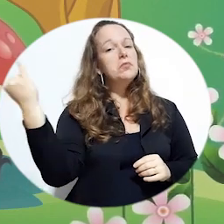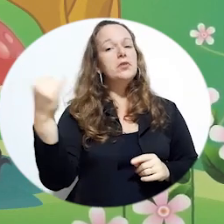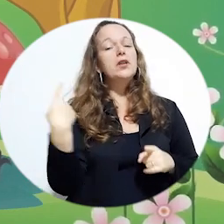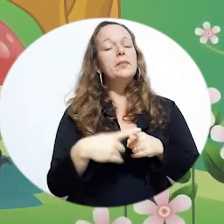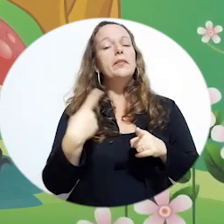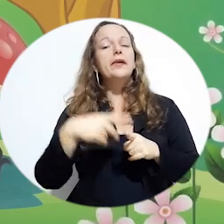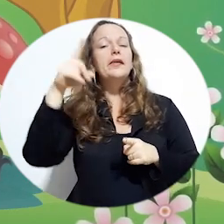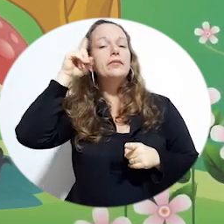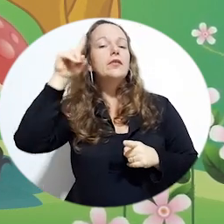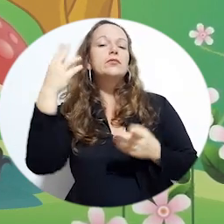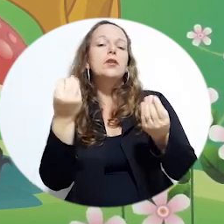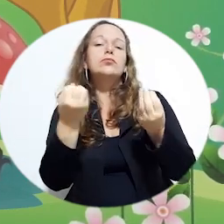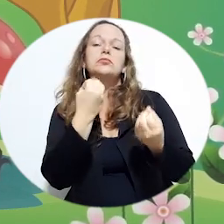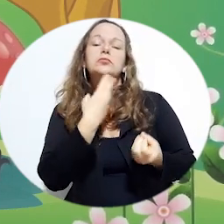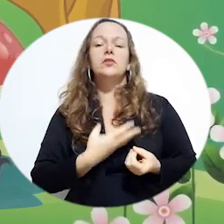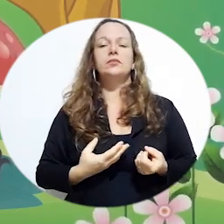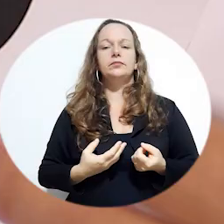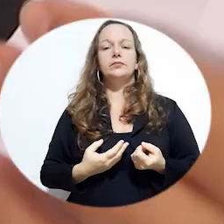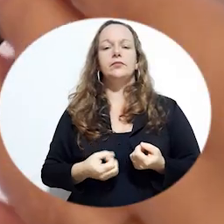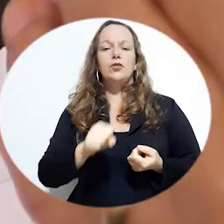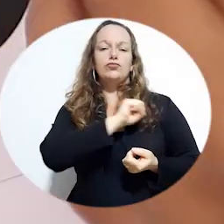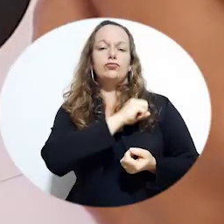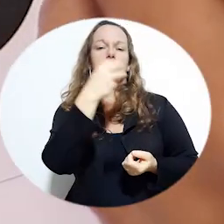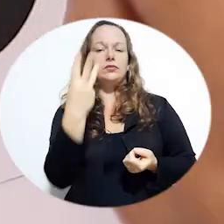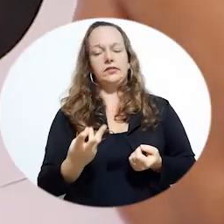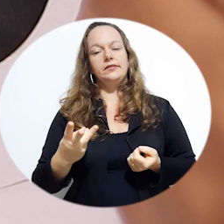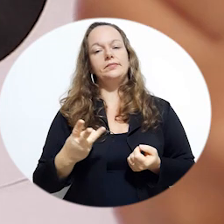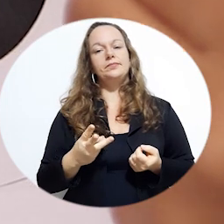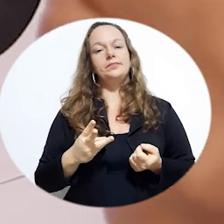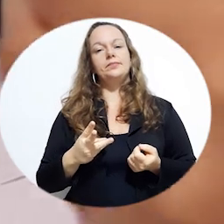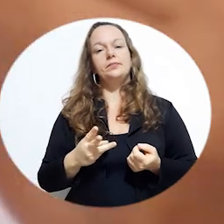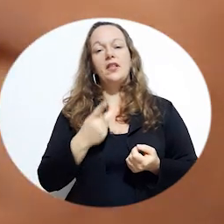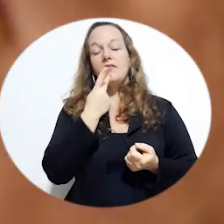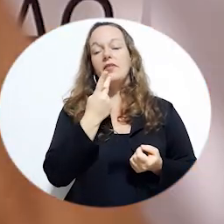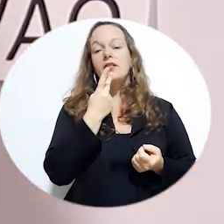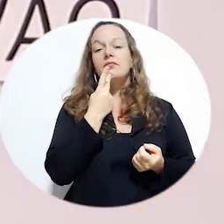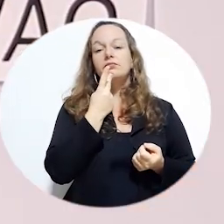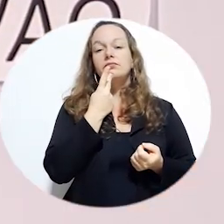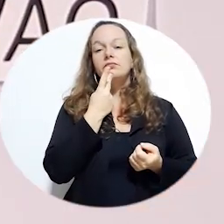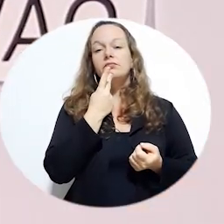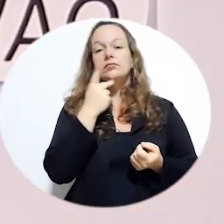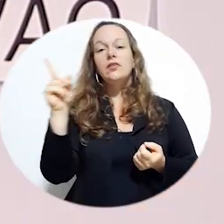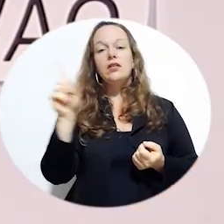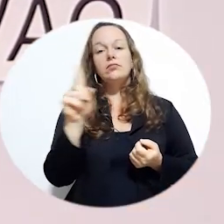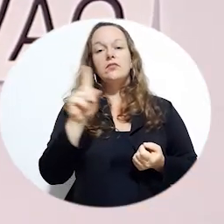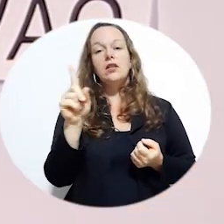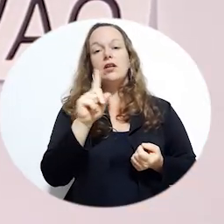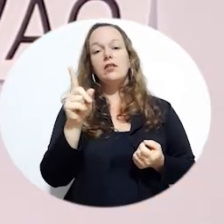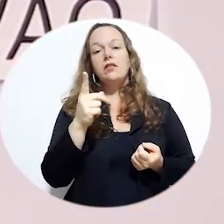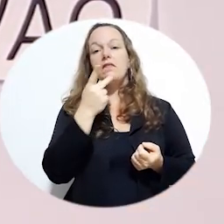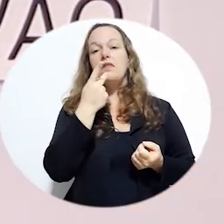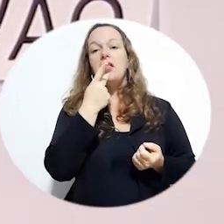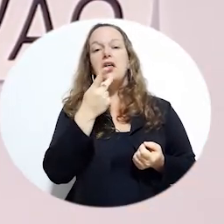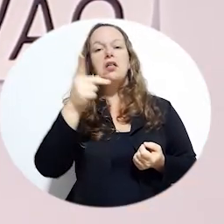Porque Ele é muito bom. O terceiro mandamento diz: não falarás o